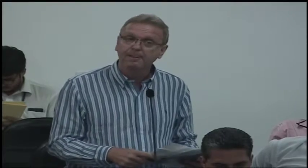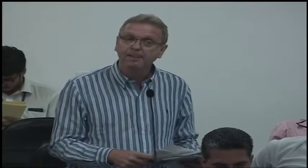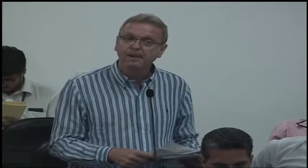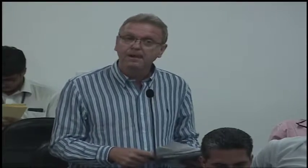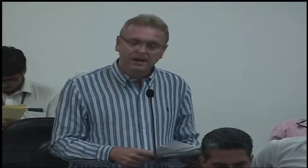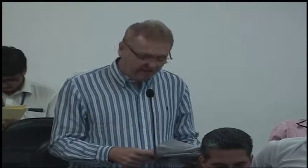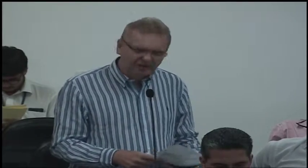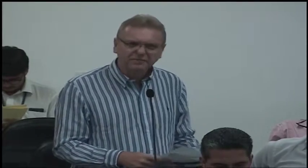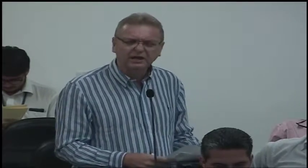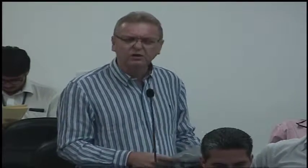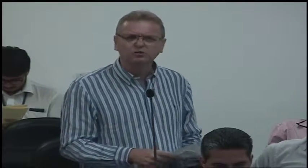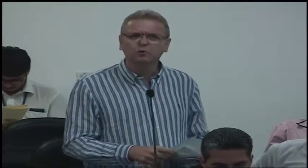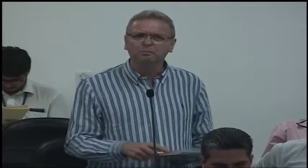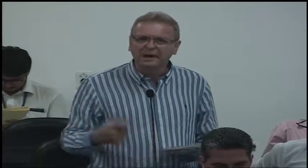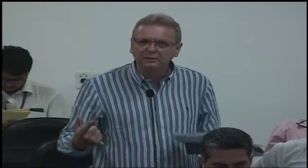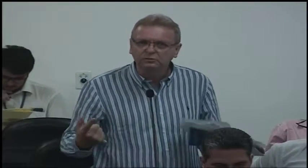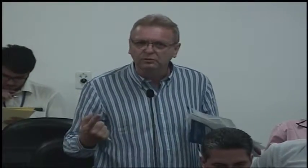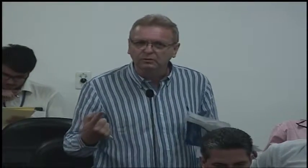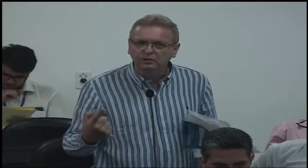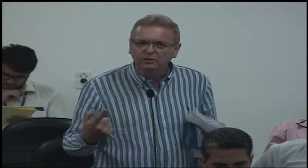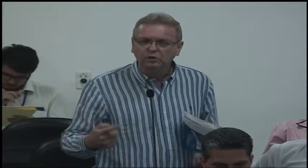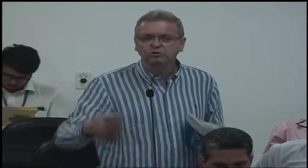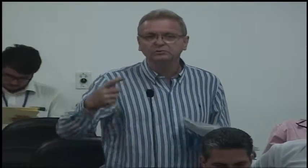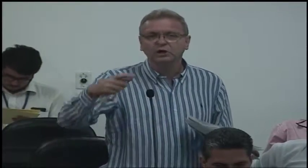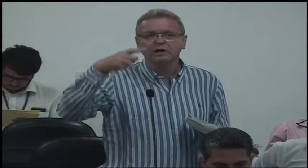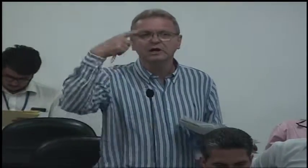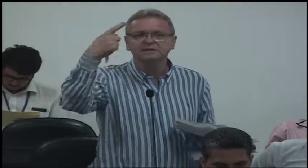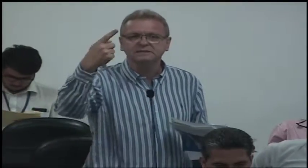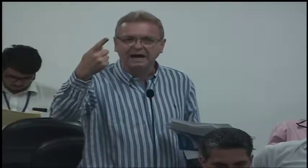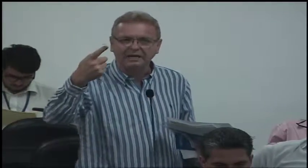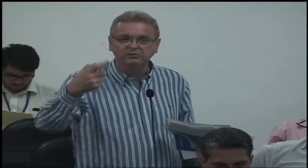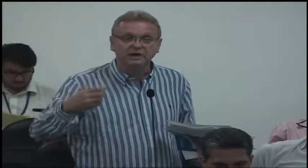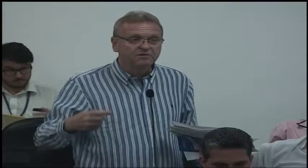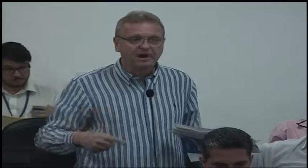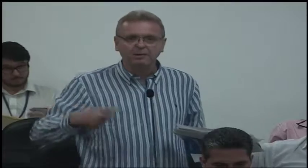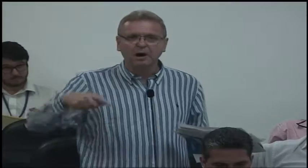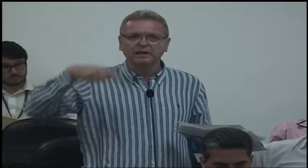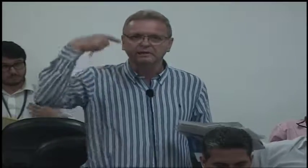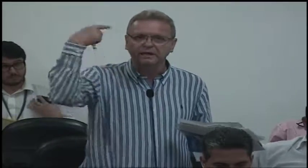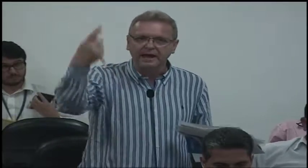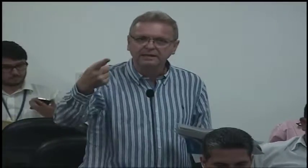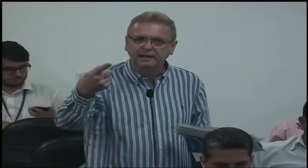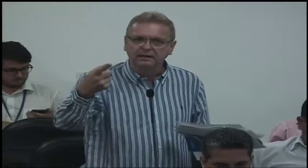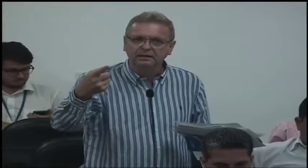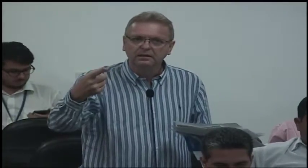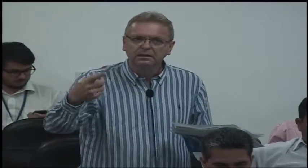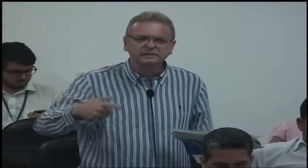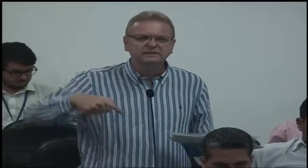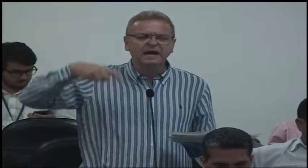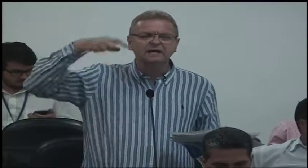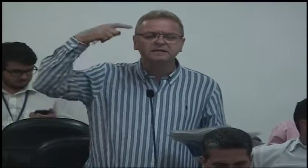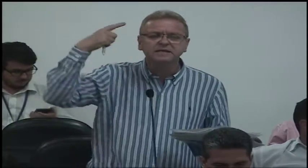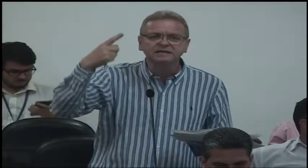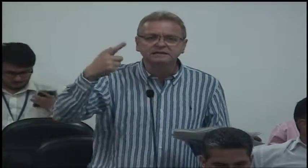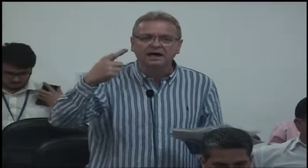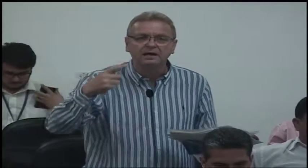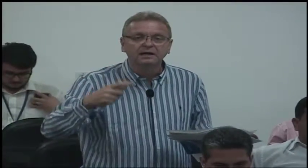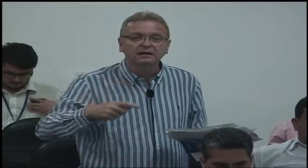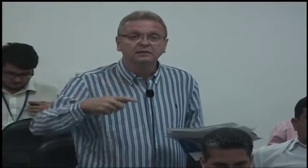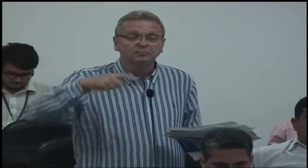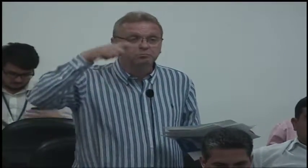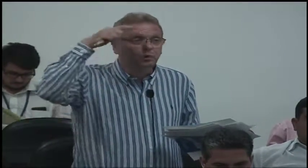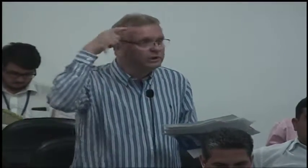porque... E vem falar que nós somos bando? Nós somos organizados. Falar mal da direita,